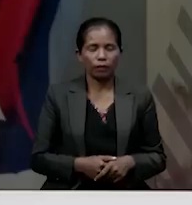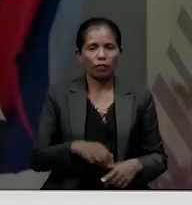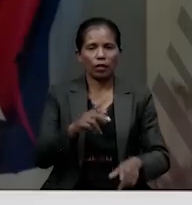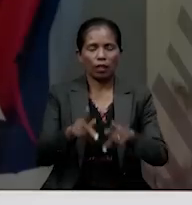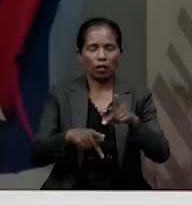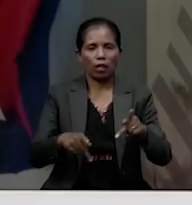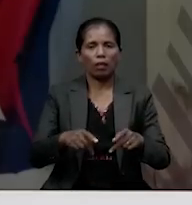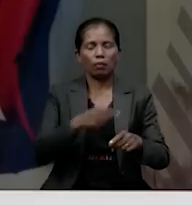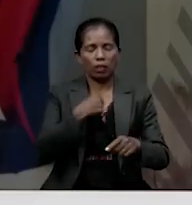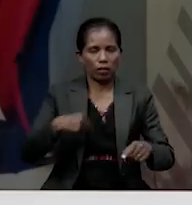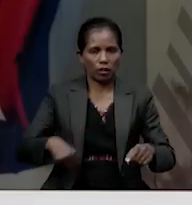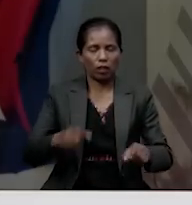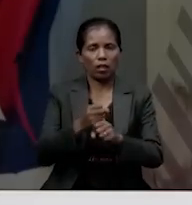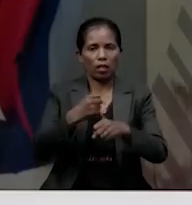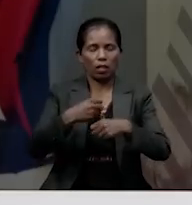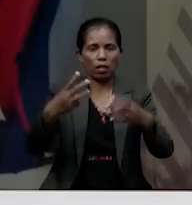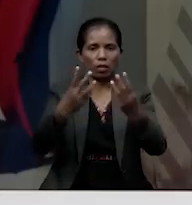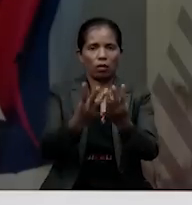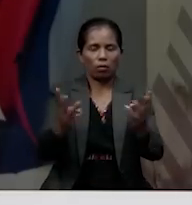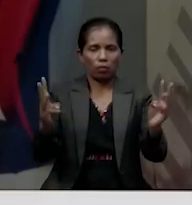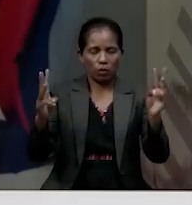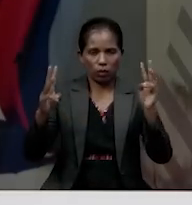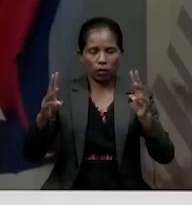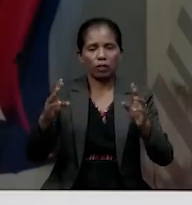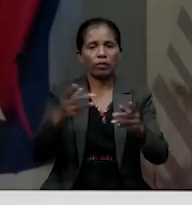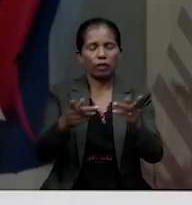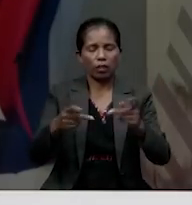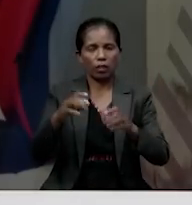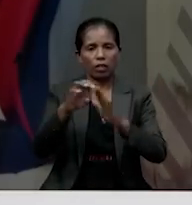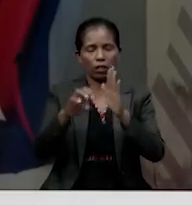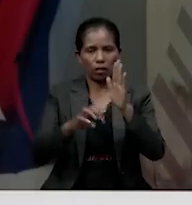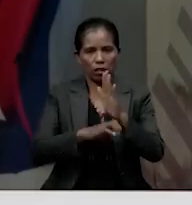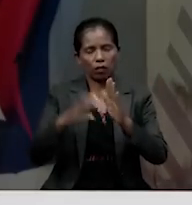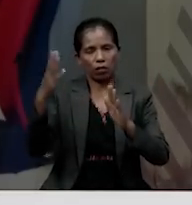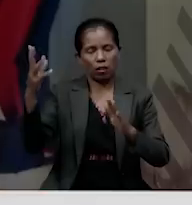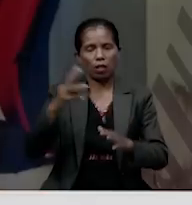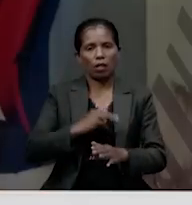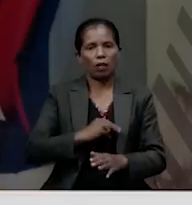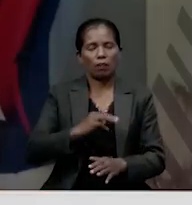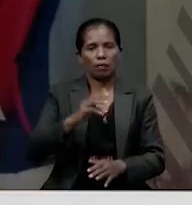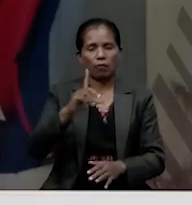Comunidade chinesa balon halo luto halo rajtado iha área Marconi.